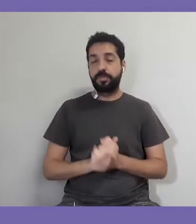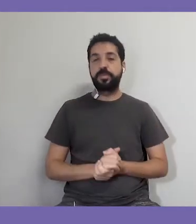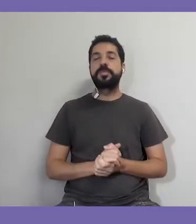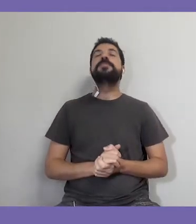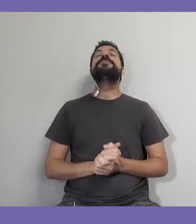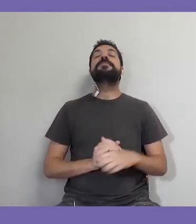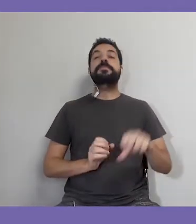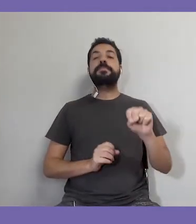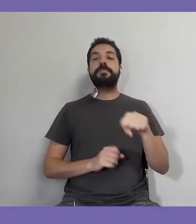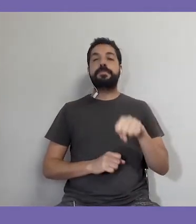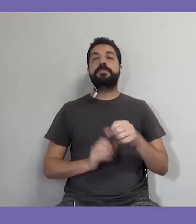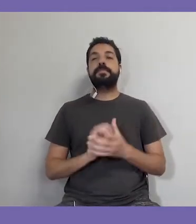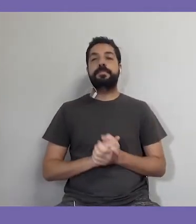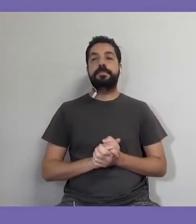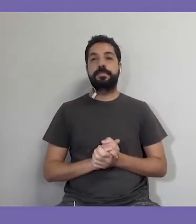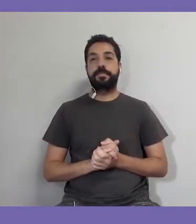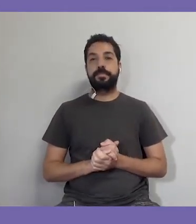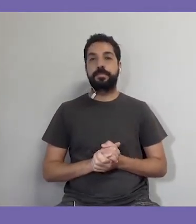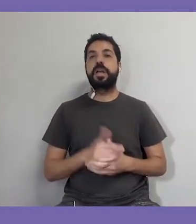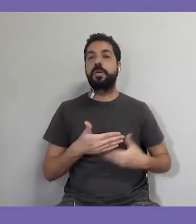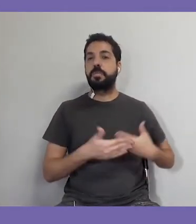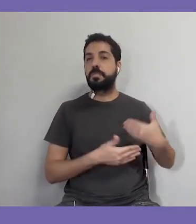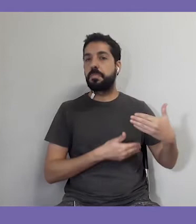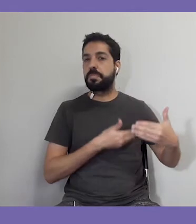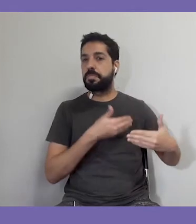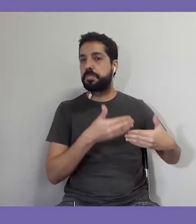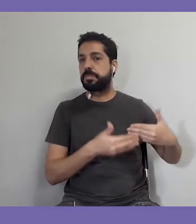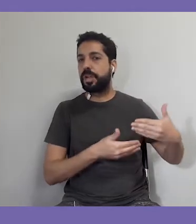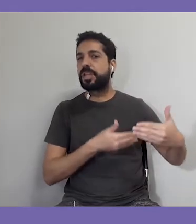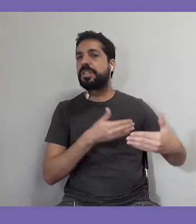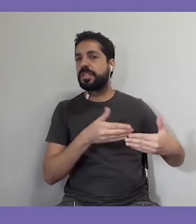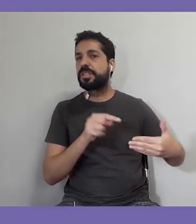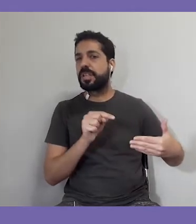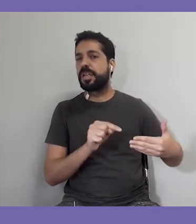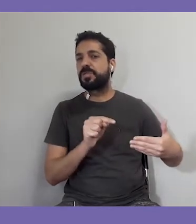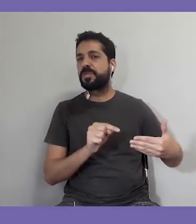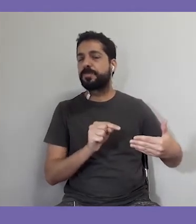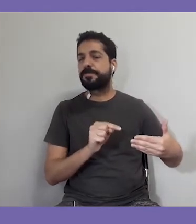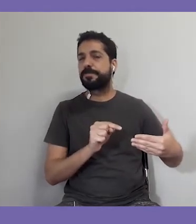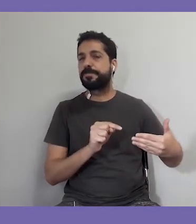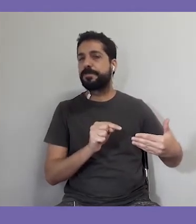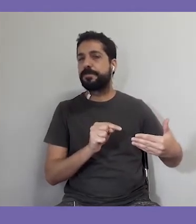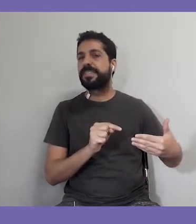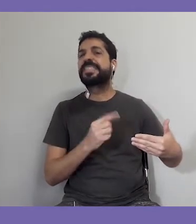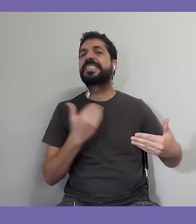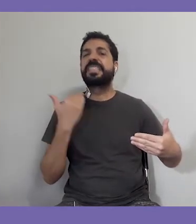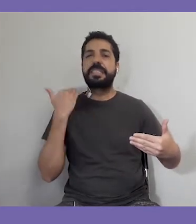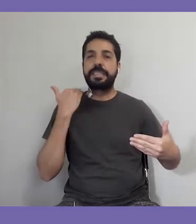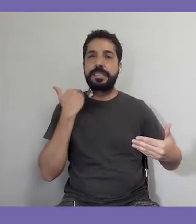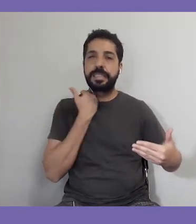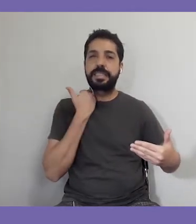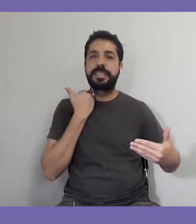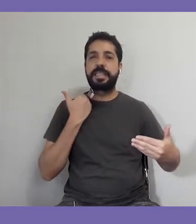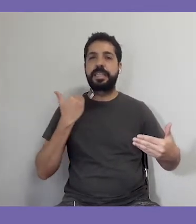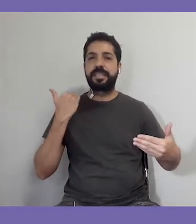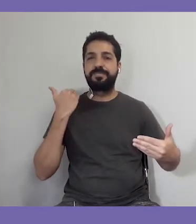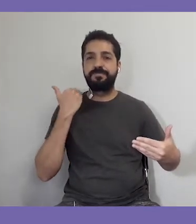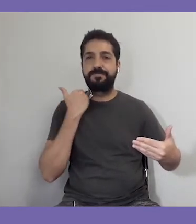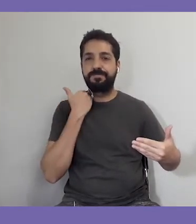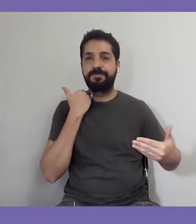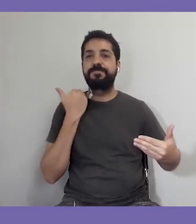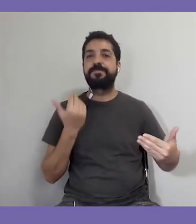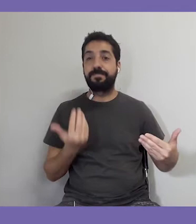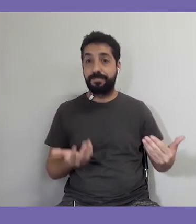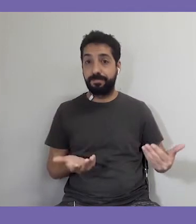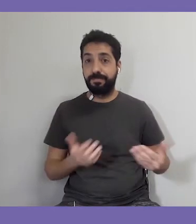isso. Isso, assim, foi um processo, primeiro foi um processo, assim, bem cansativo, né?